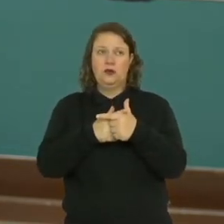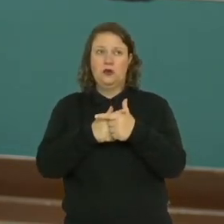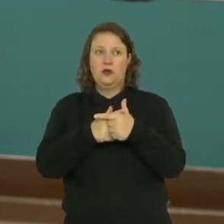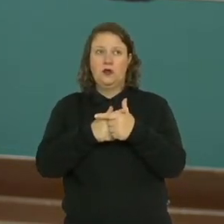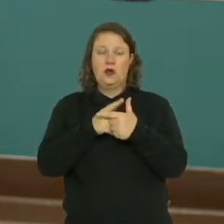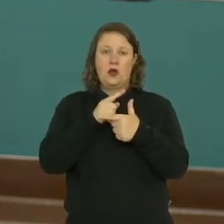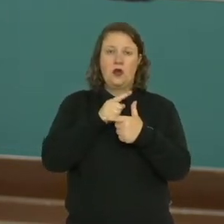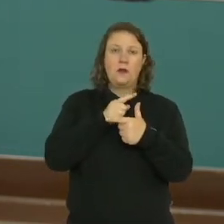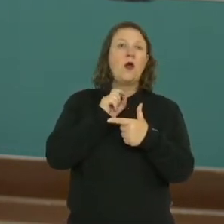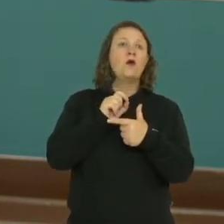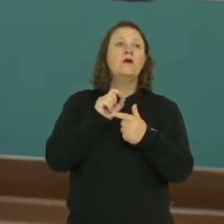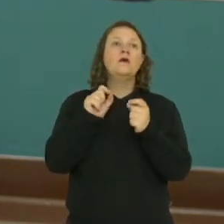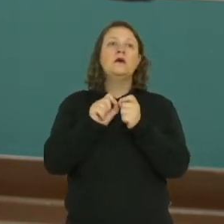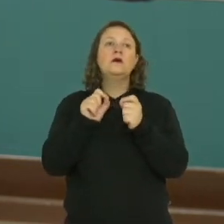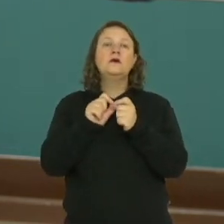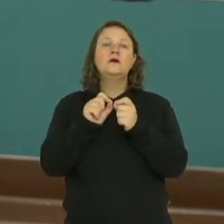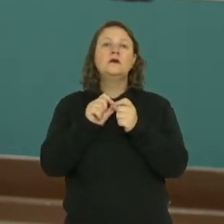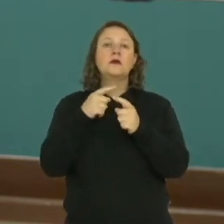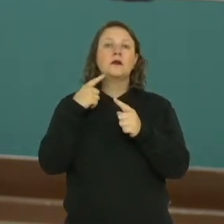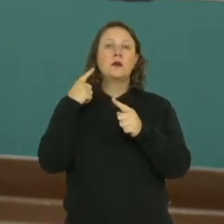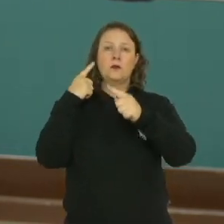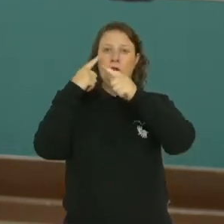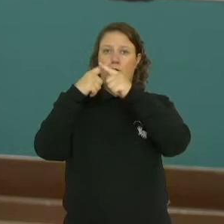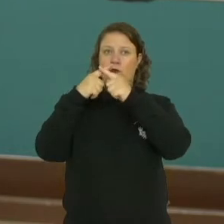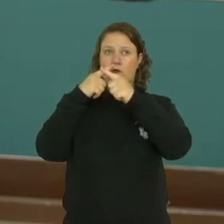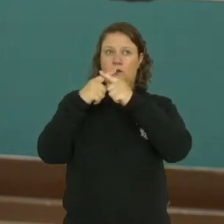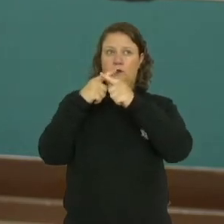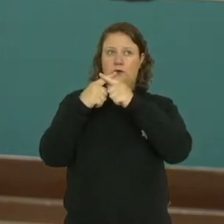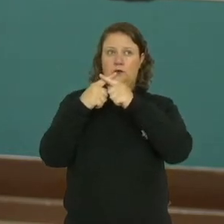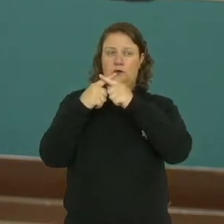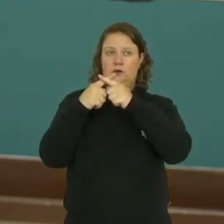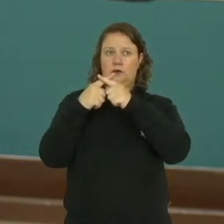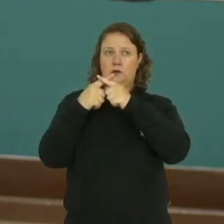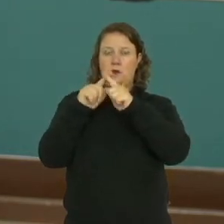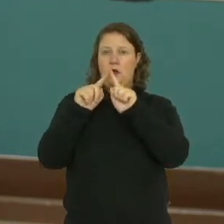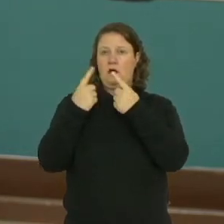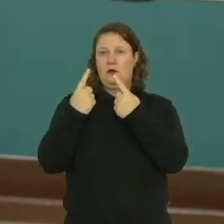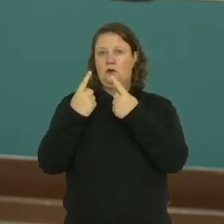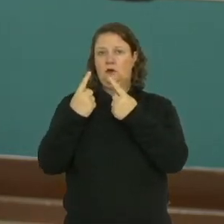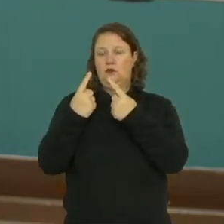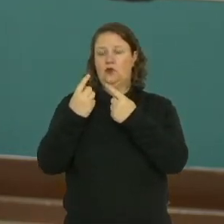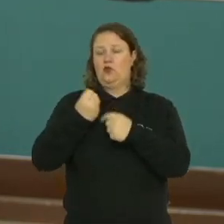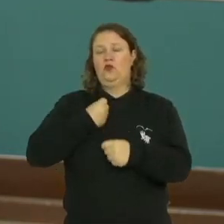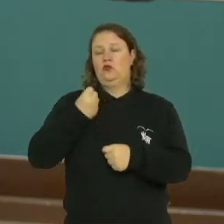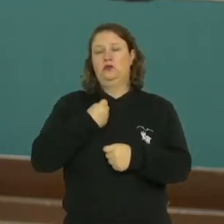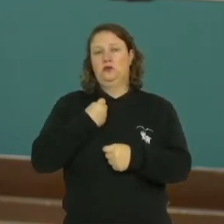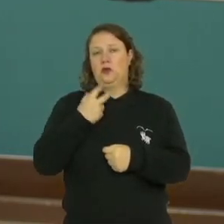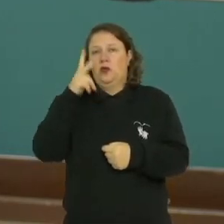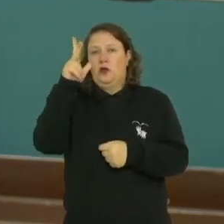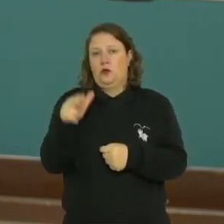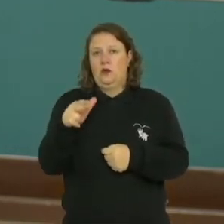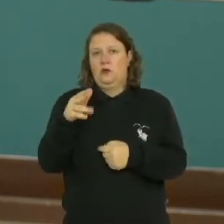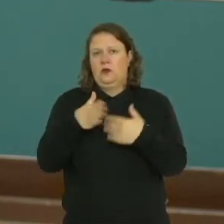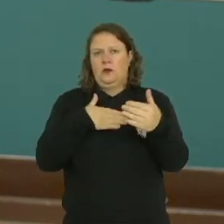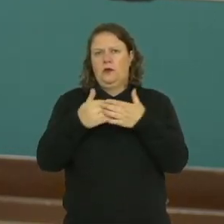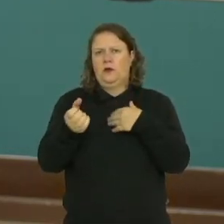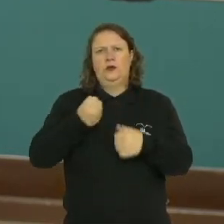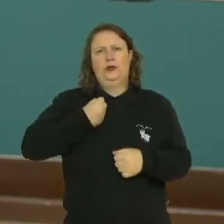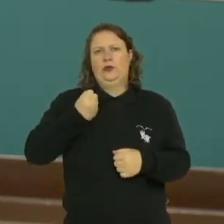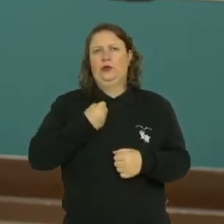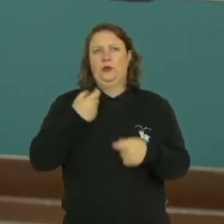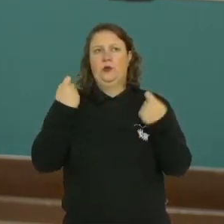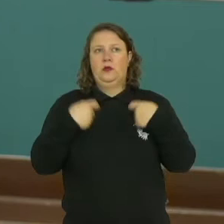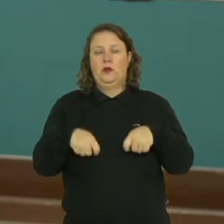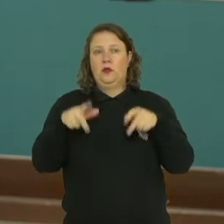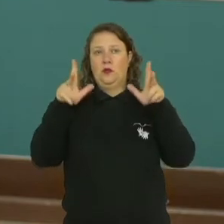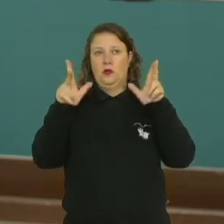a multiplicação dos 2 números, mas por um número igual, não importa quem é esse número, desde que sejam